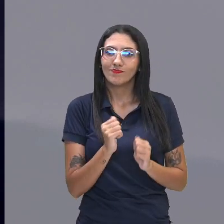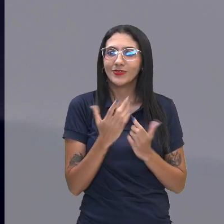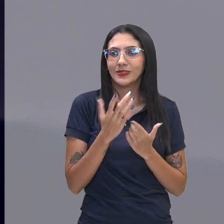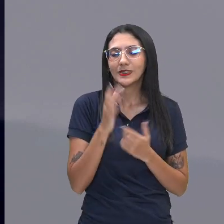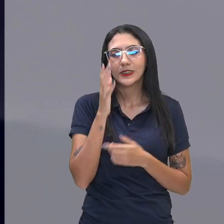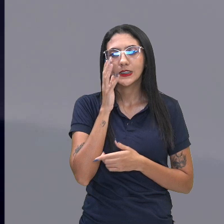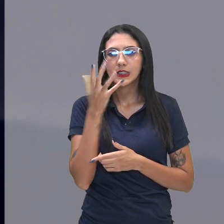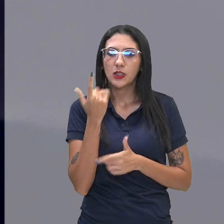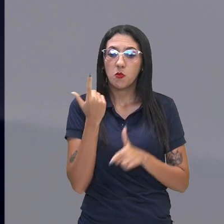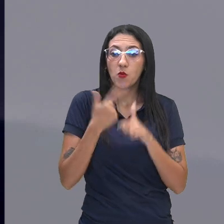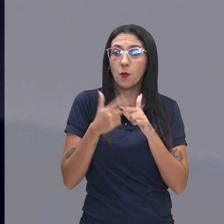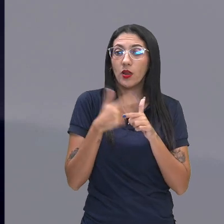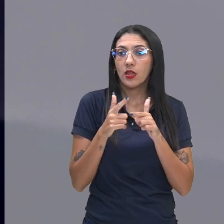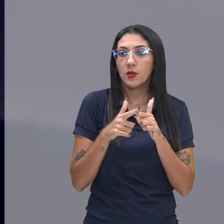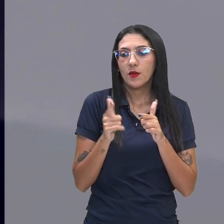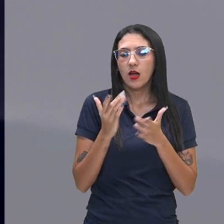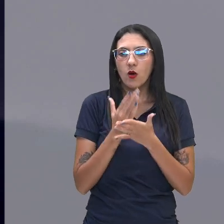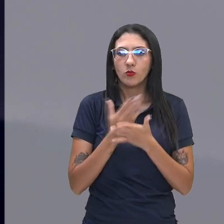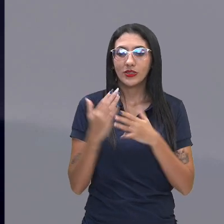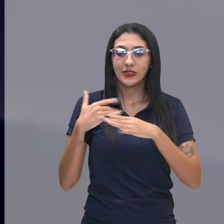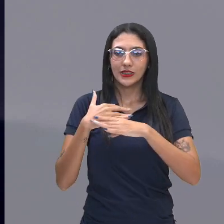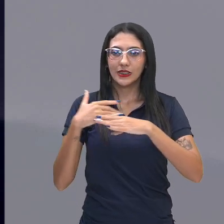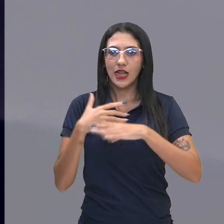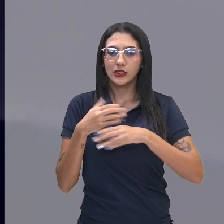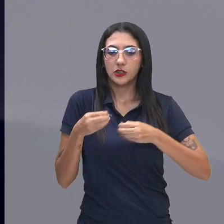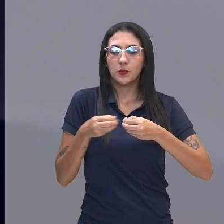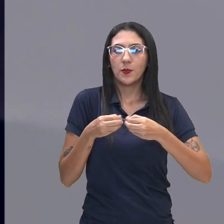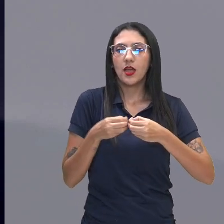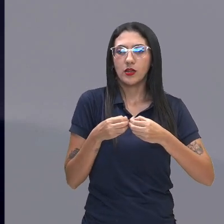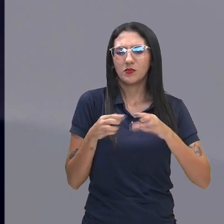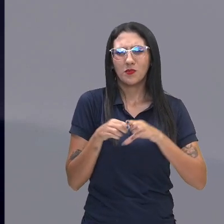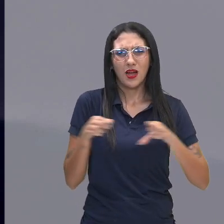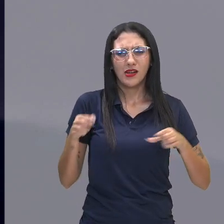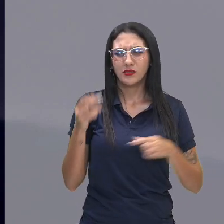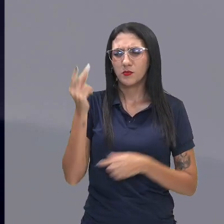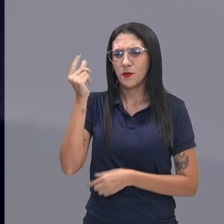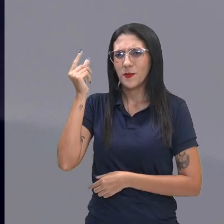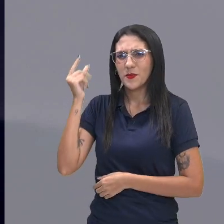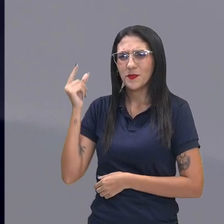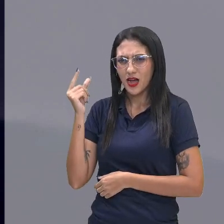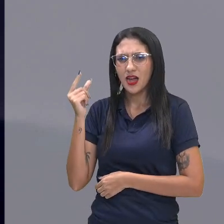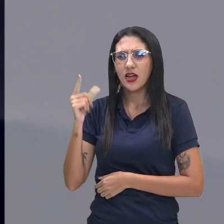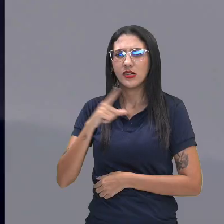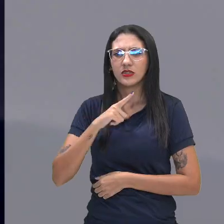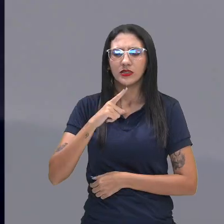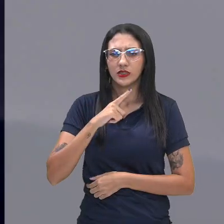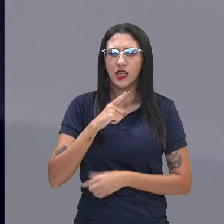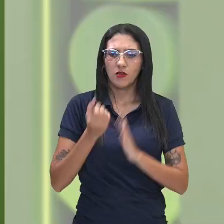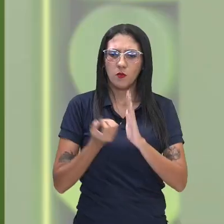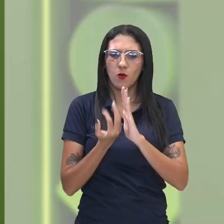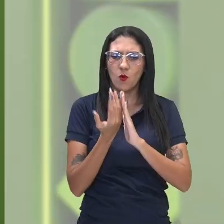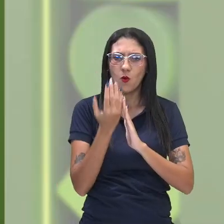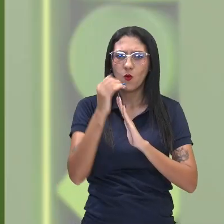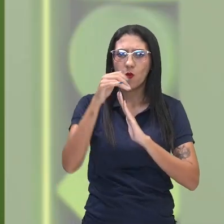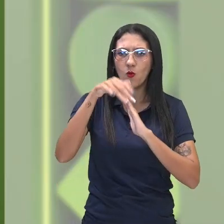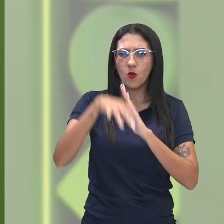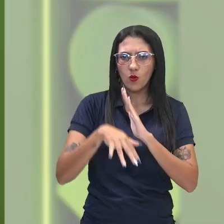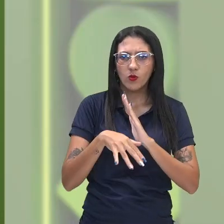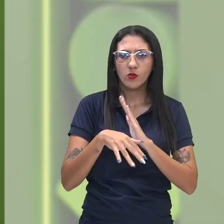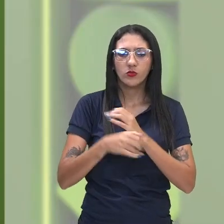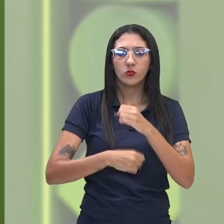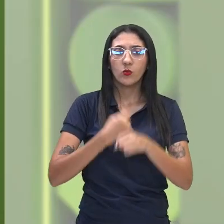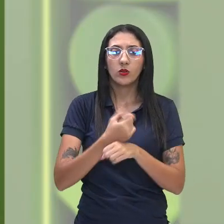prejuízo somente para as pessoas que vivem à sua volta. Mas da última erupção que aconteceu, que foi em 2013, não teve